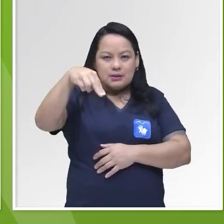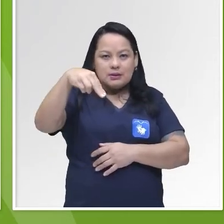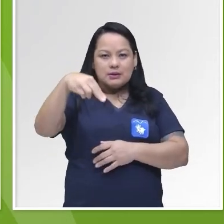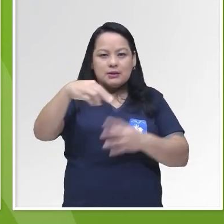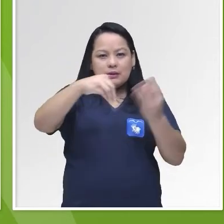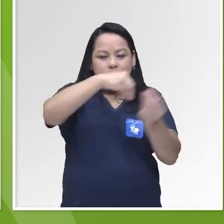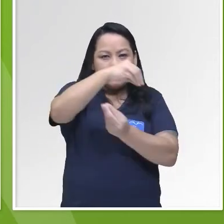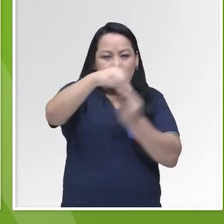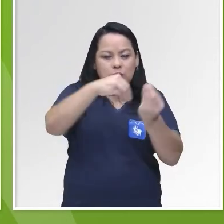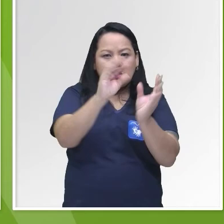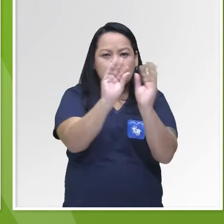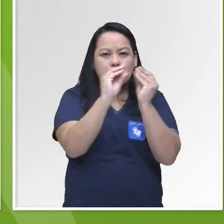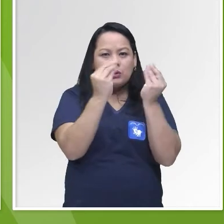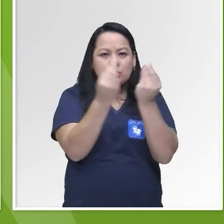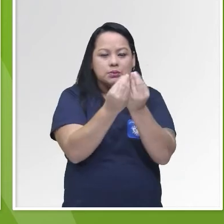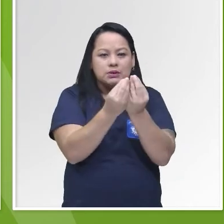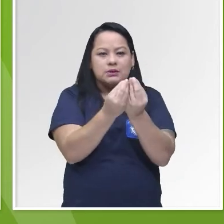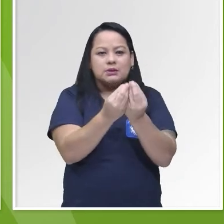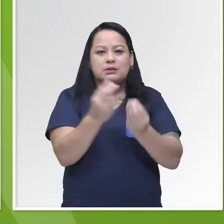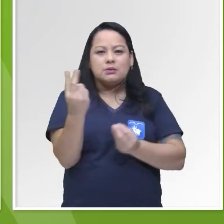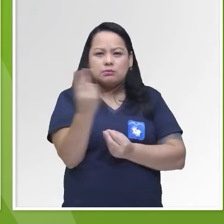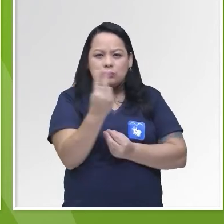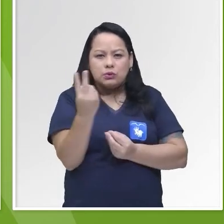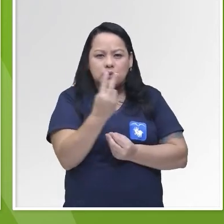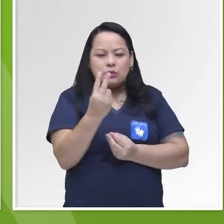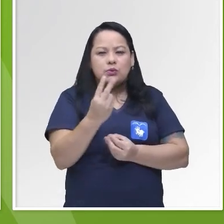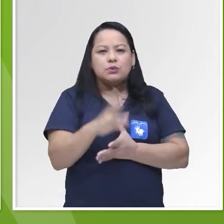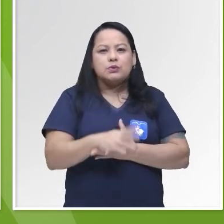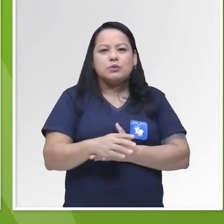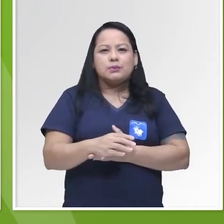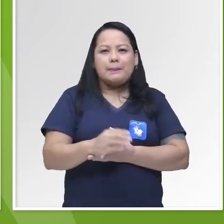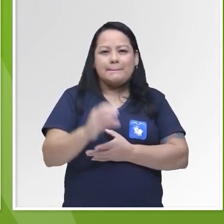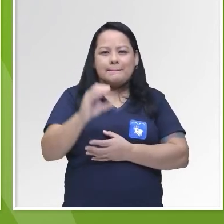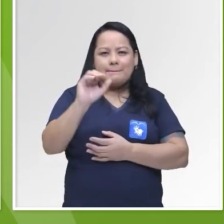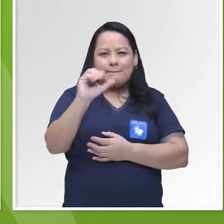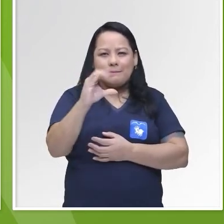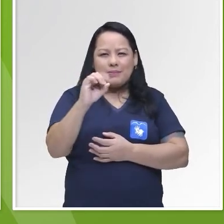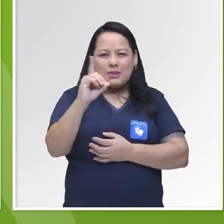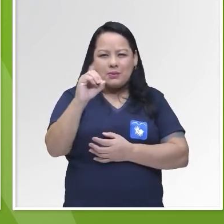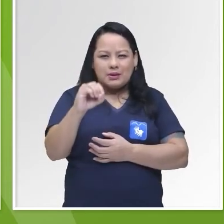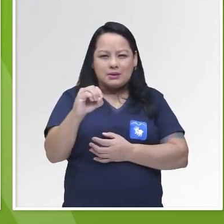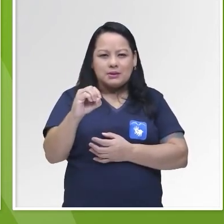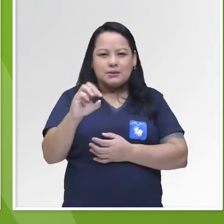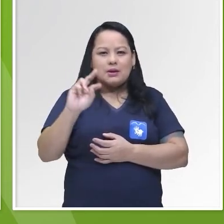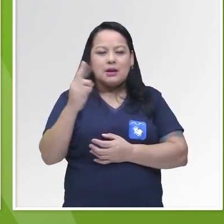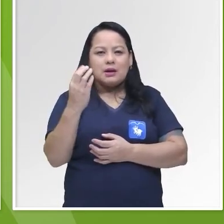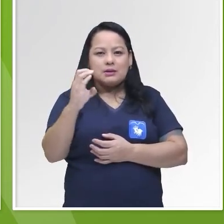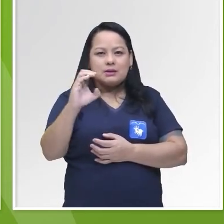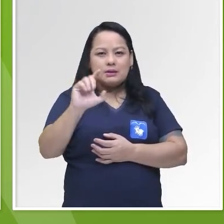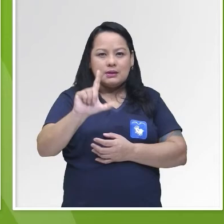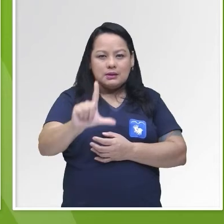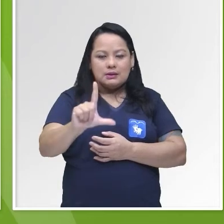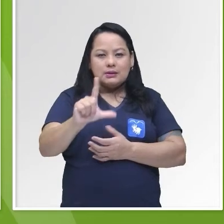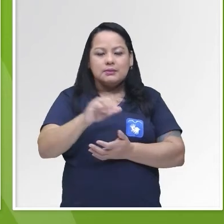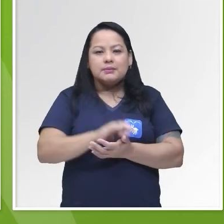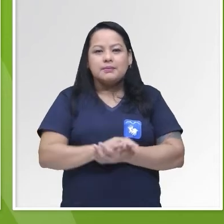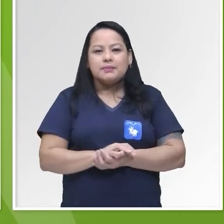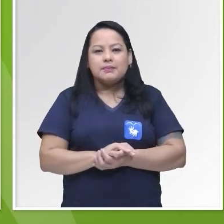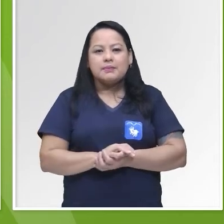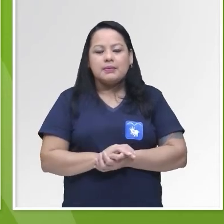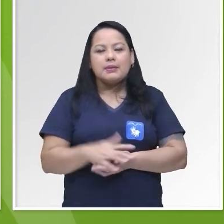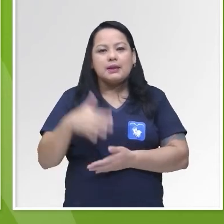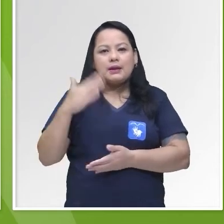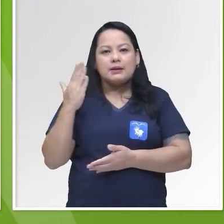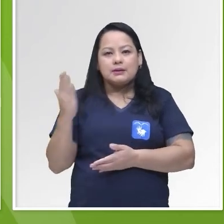uma substância composta, que é o ácido clorídrico, que é o HCl.